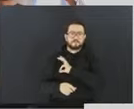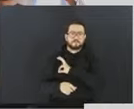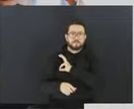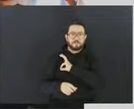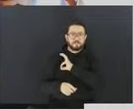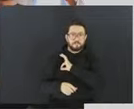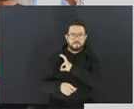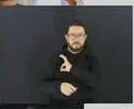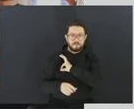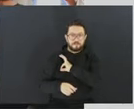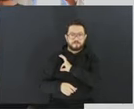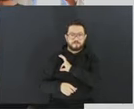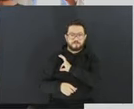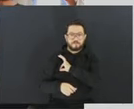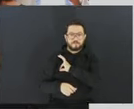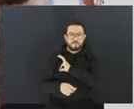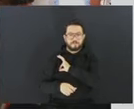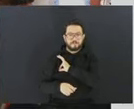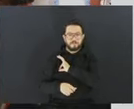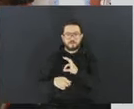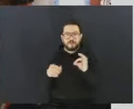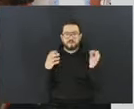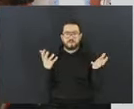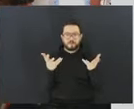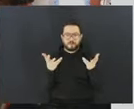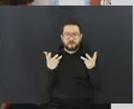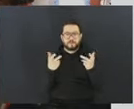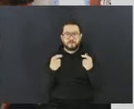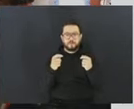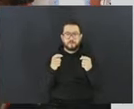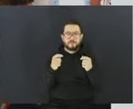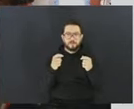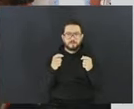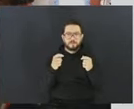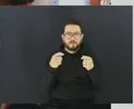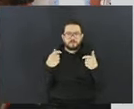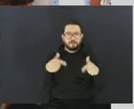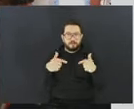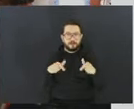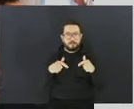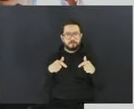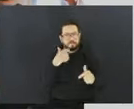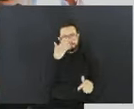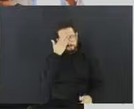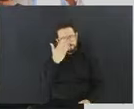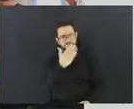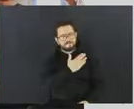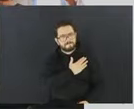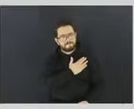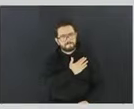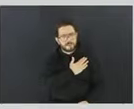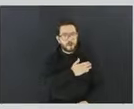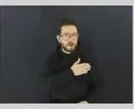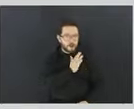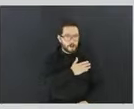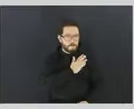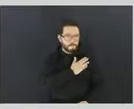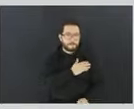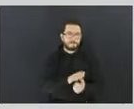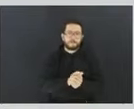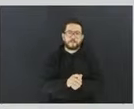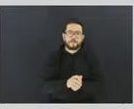parceria maravilhosa aqui com a Câmara, nós agradecemos de coração. E por último, coronel Hudson, por último, quando